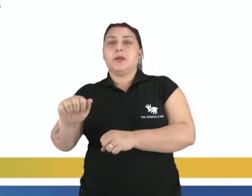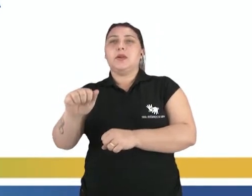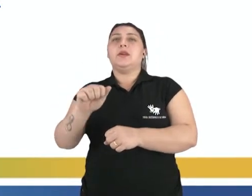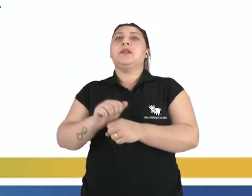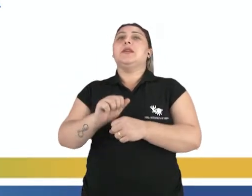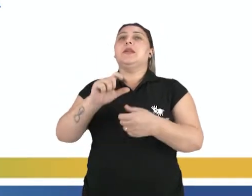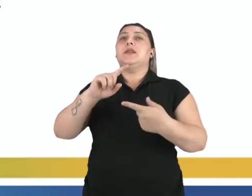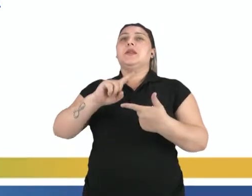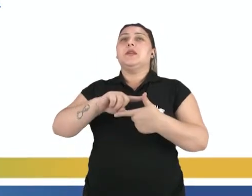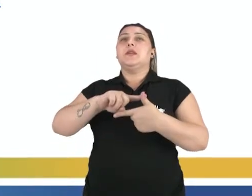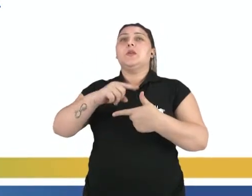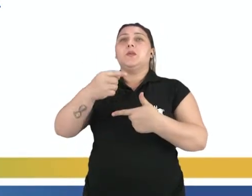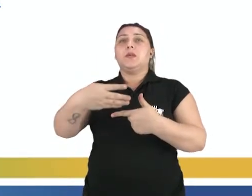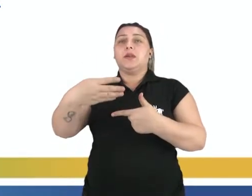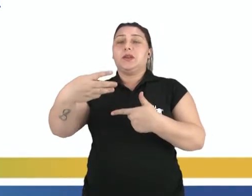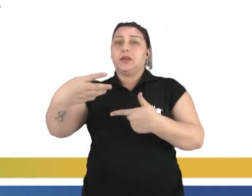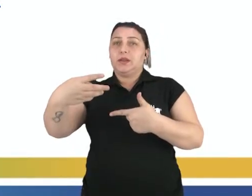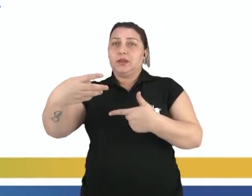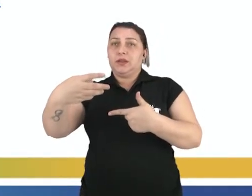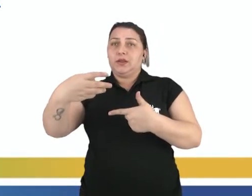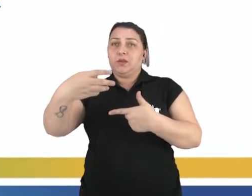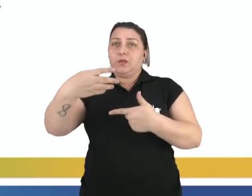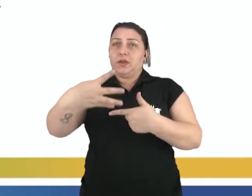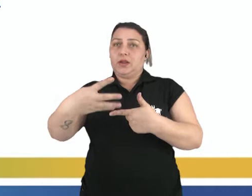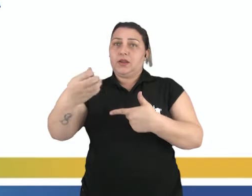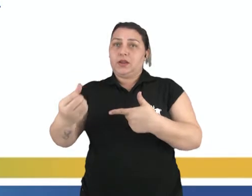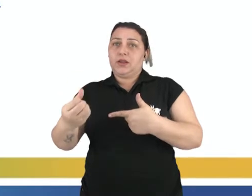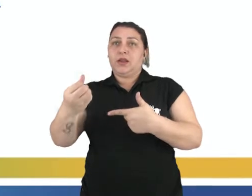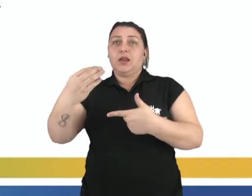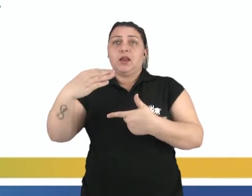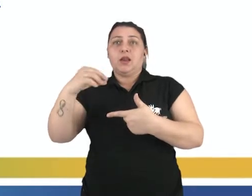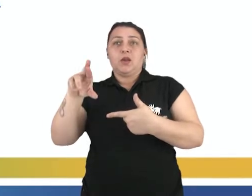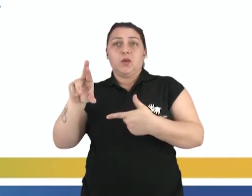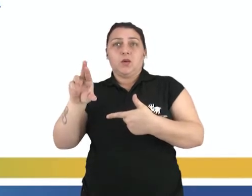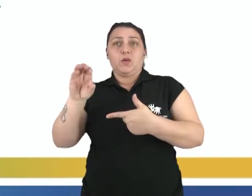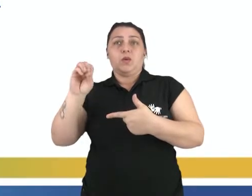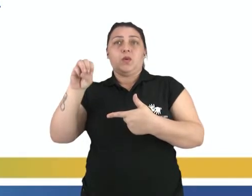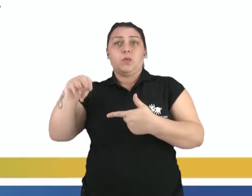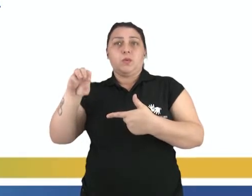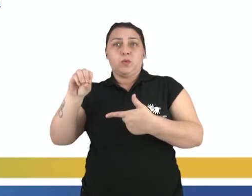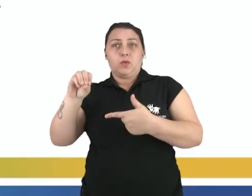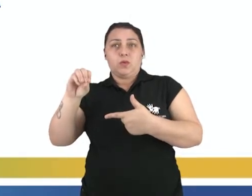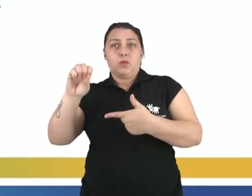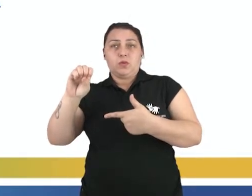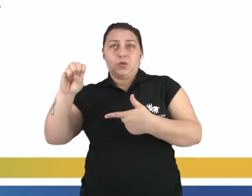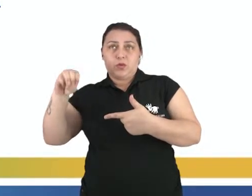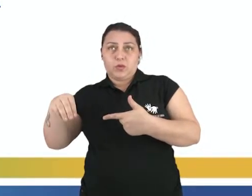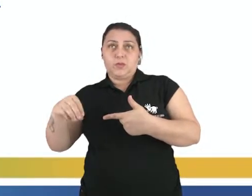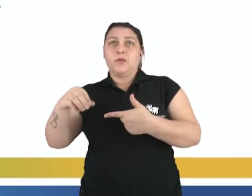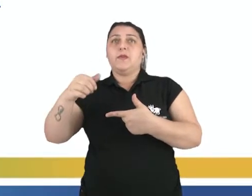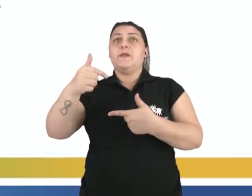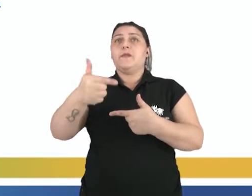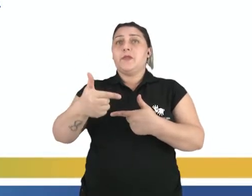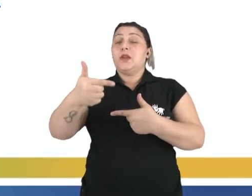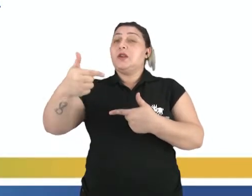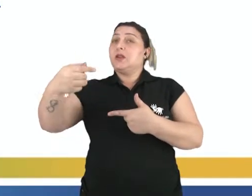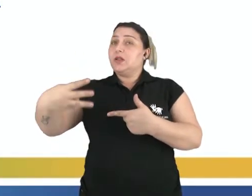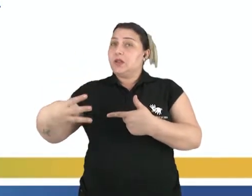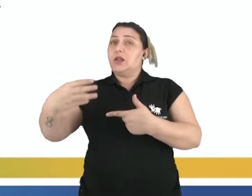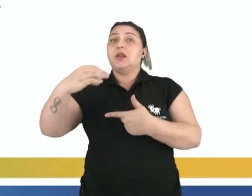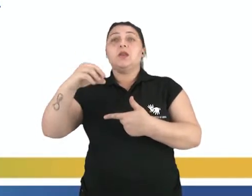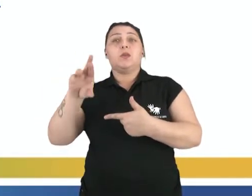genoma ele é composto por 46 cromossomos, ou seja, são dois pares com 23 cromossomos. São